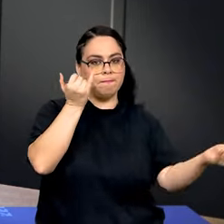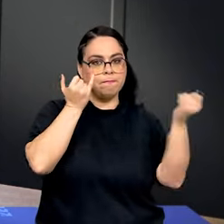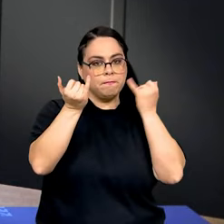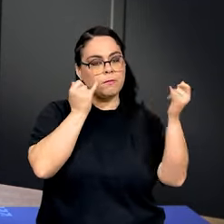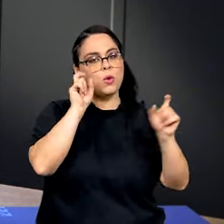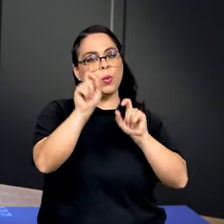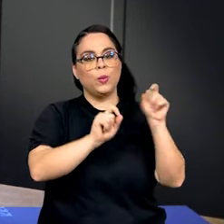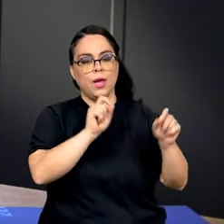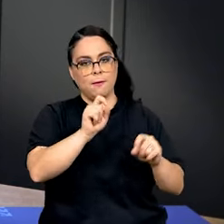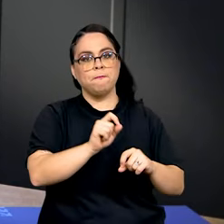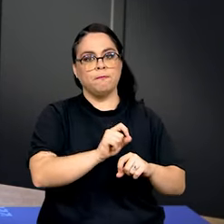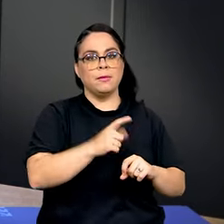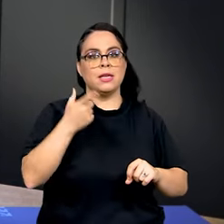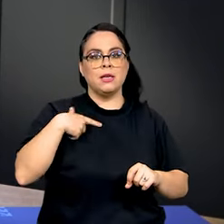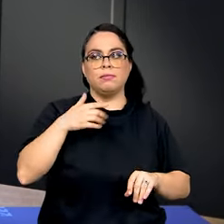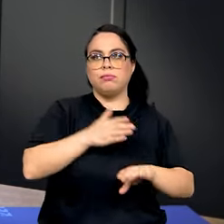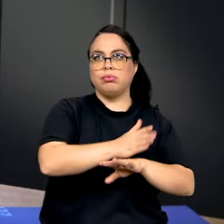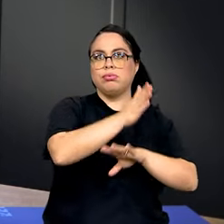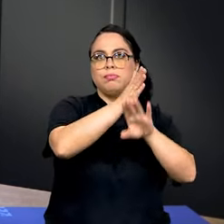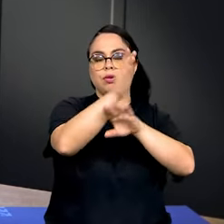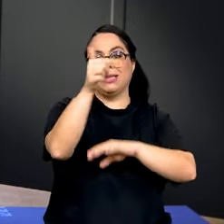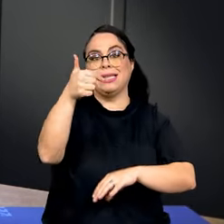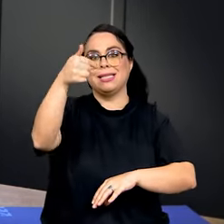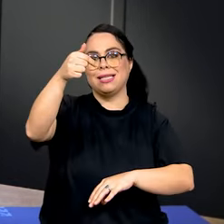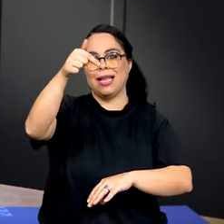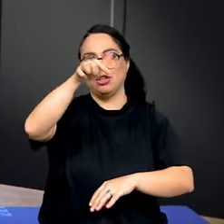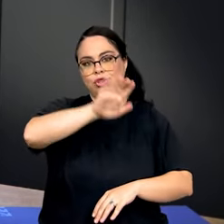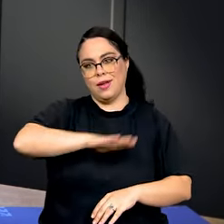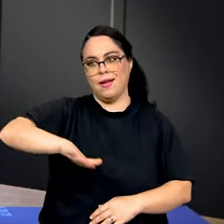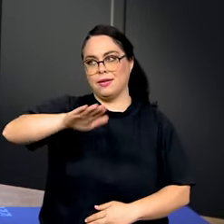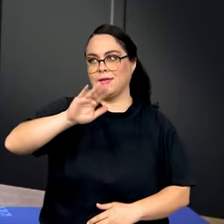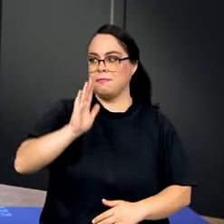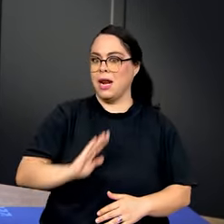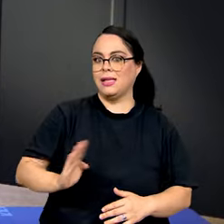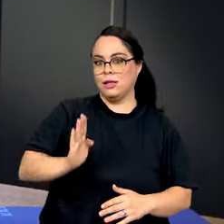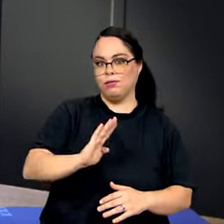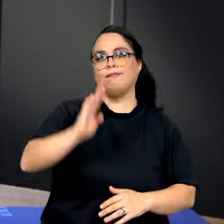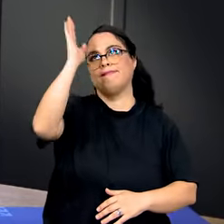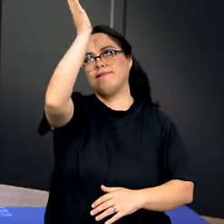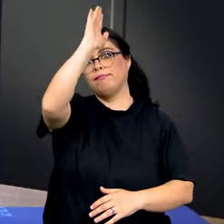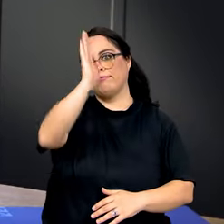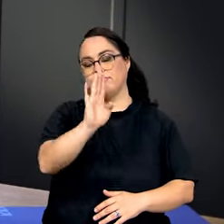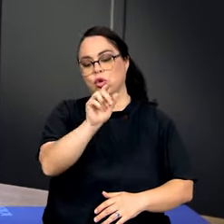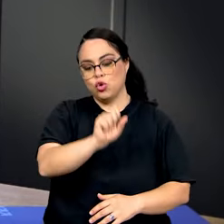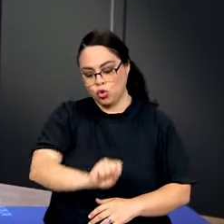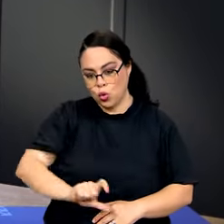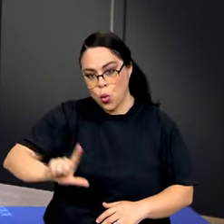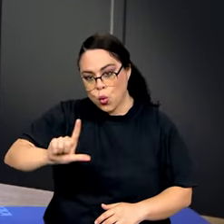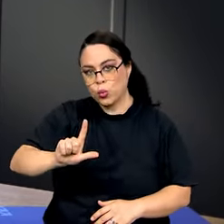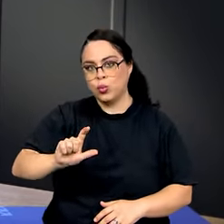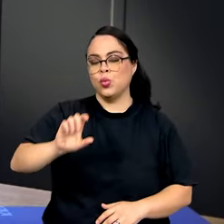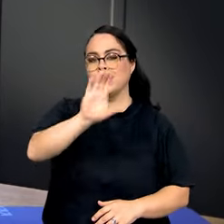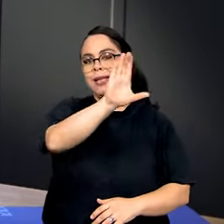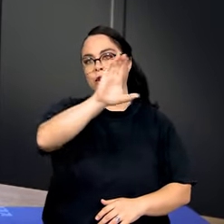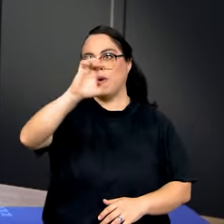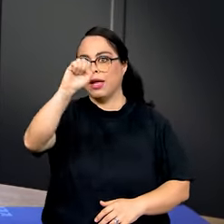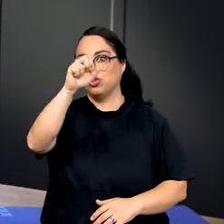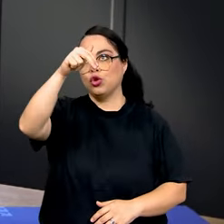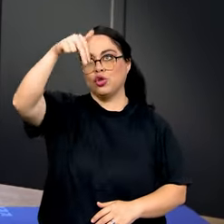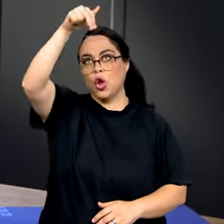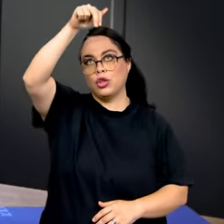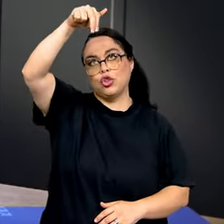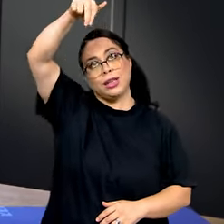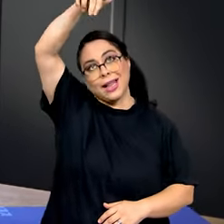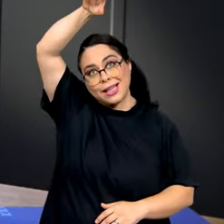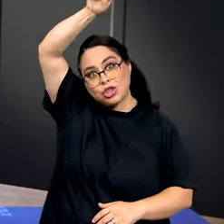uma noção ele percorreu 17 regiões do Brasil do sul do centrooeste do